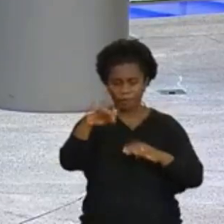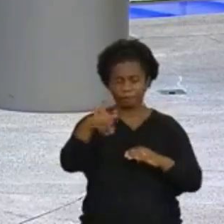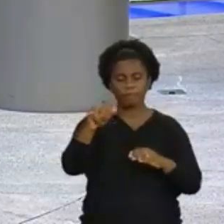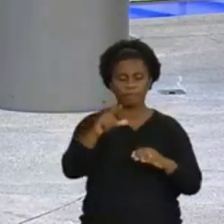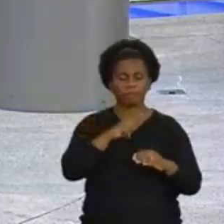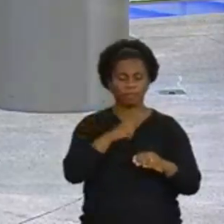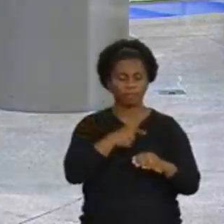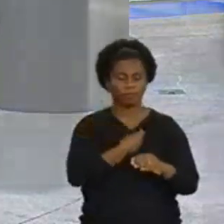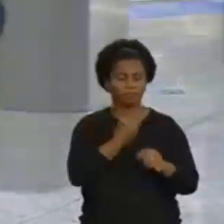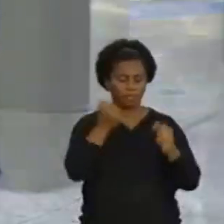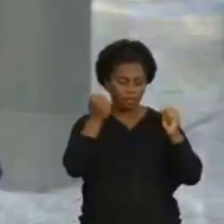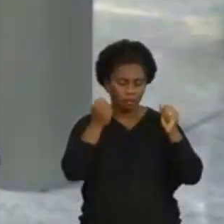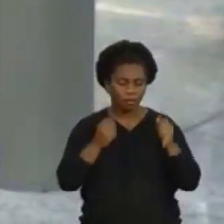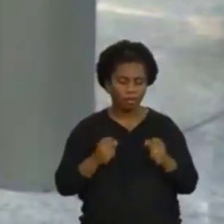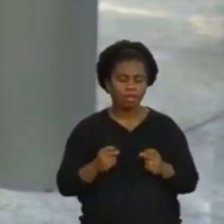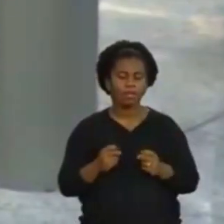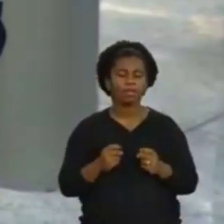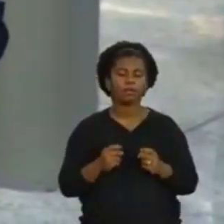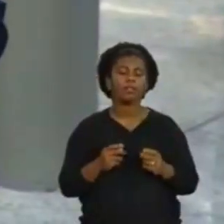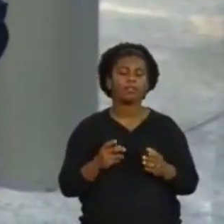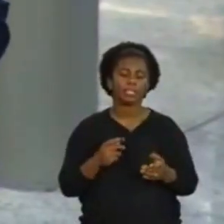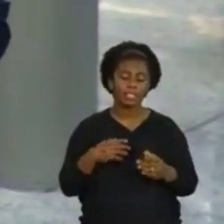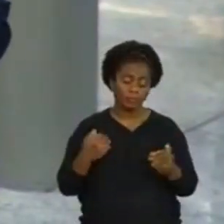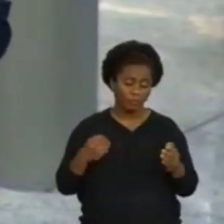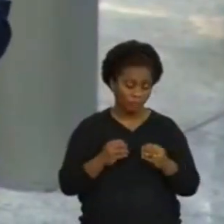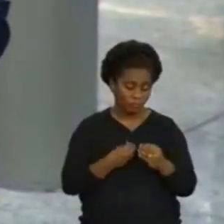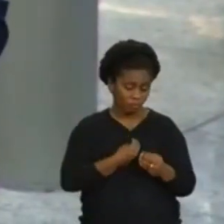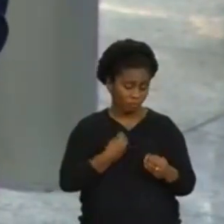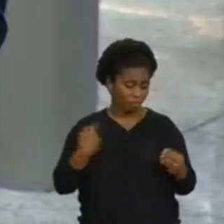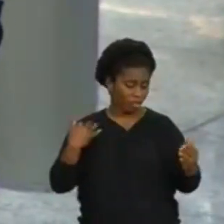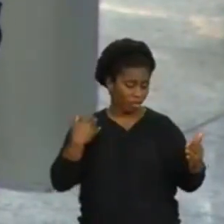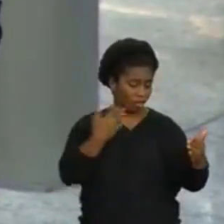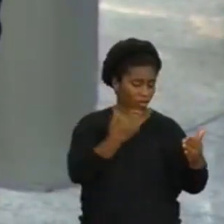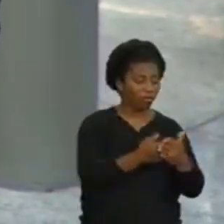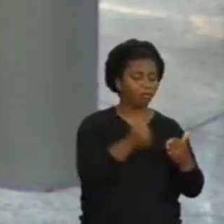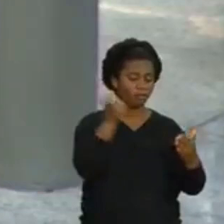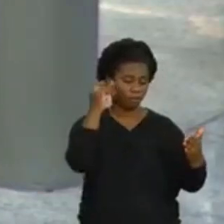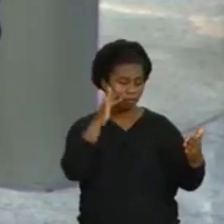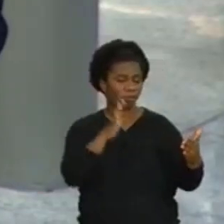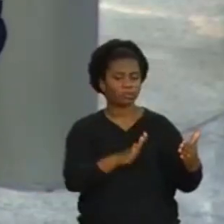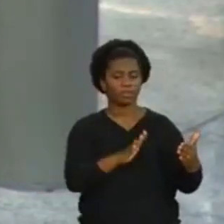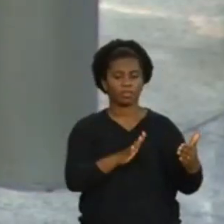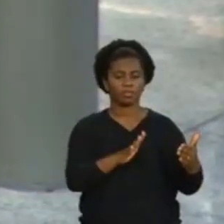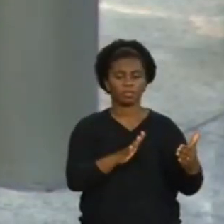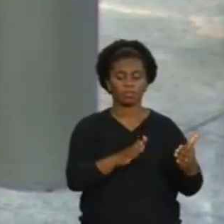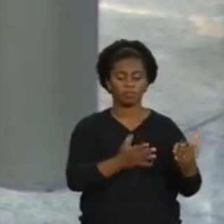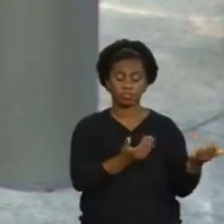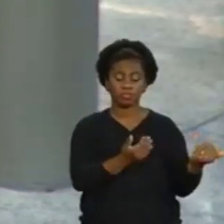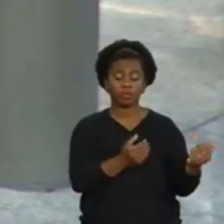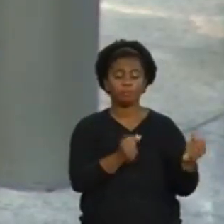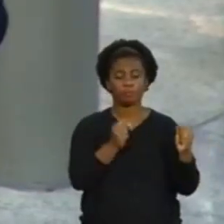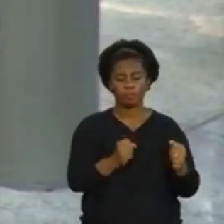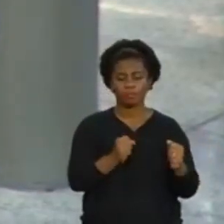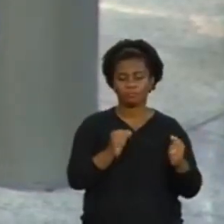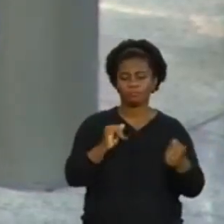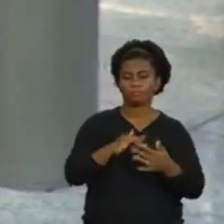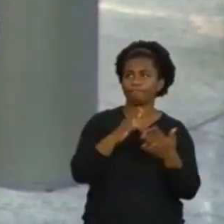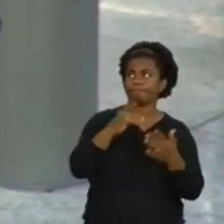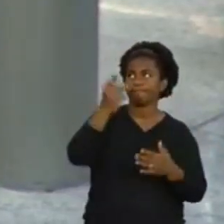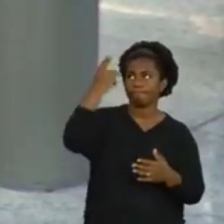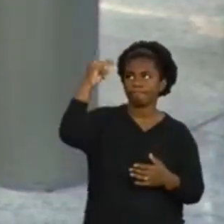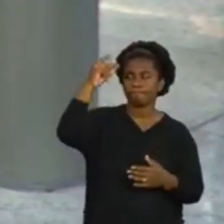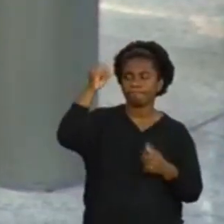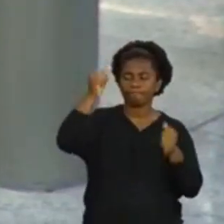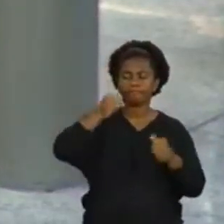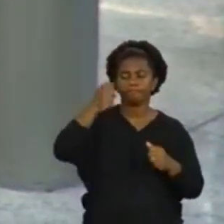meu Deus, que esses jovens possam, pela graça e poder do Teu Espírito, honrarem